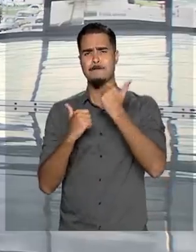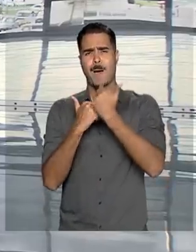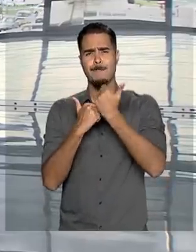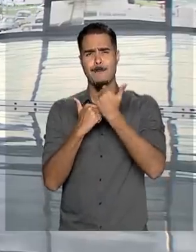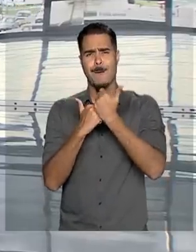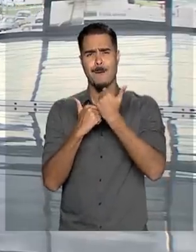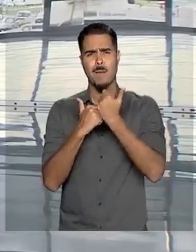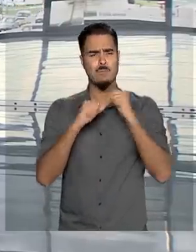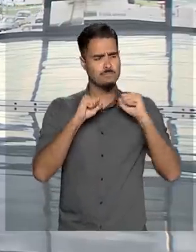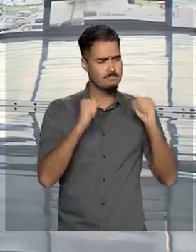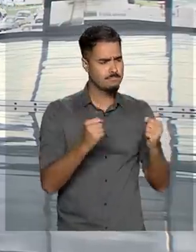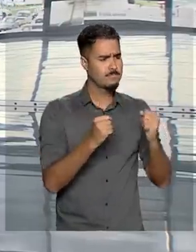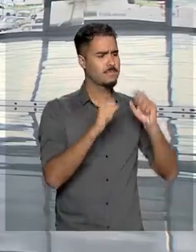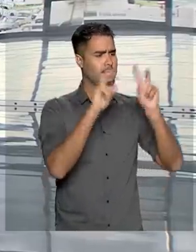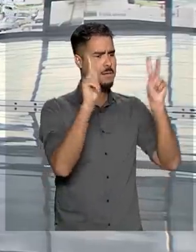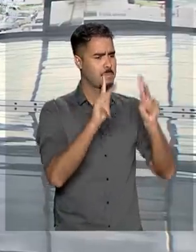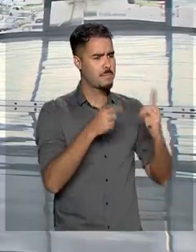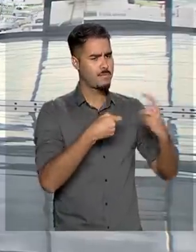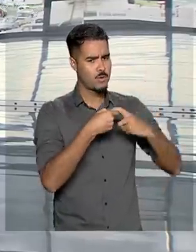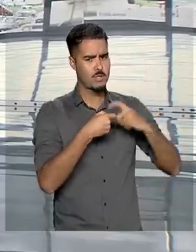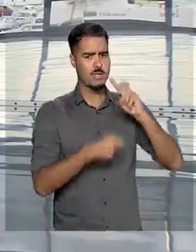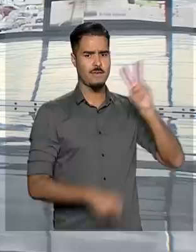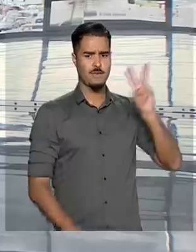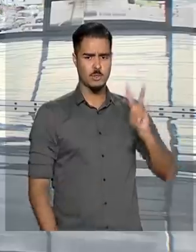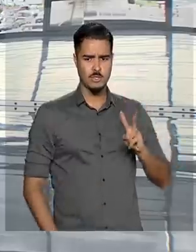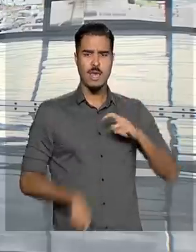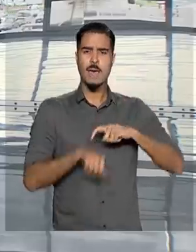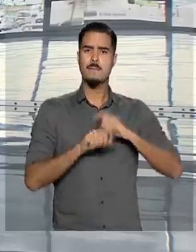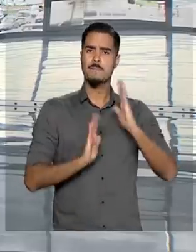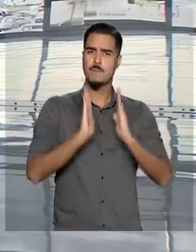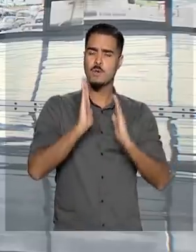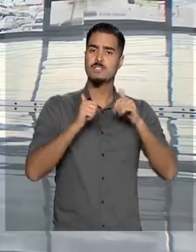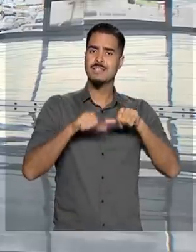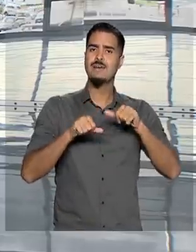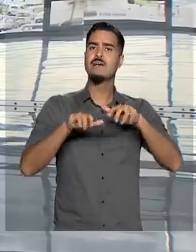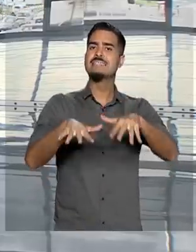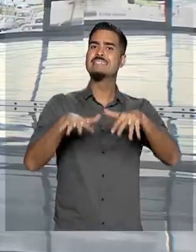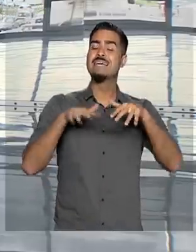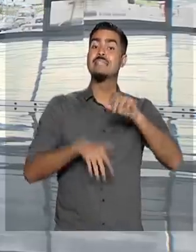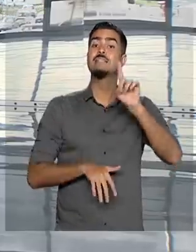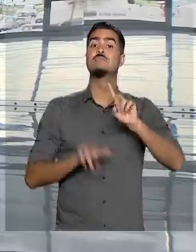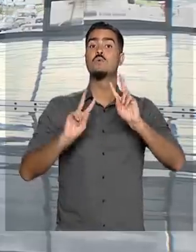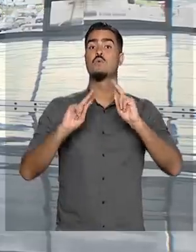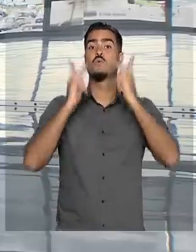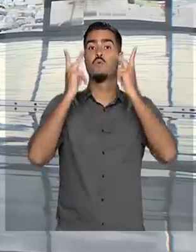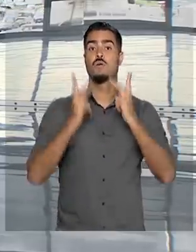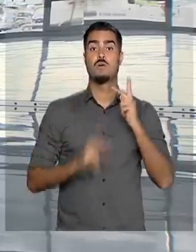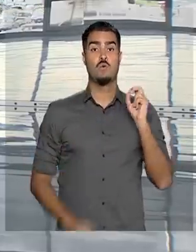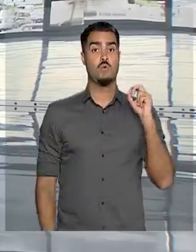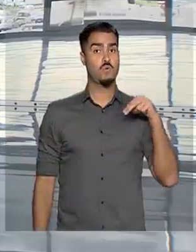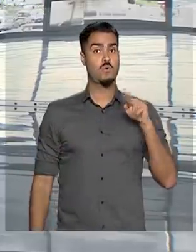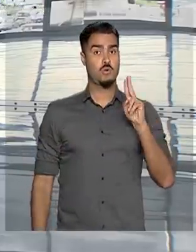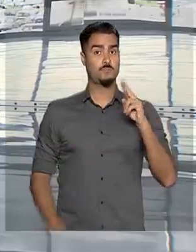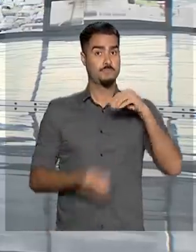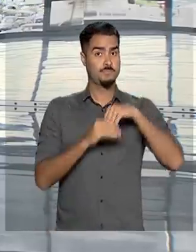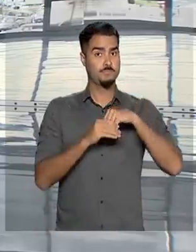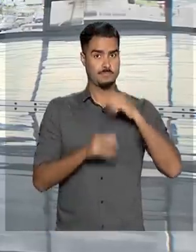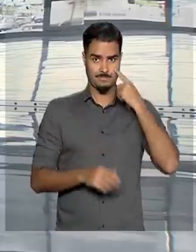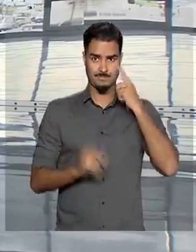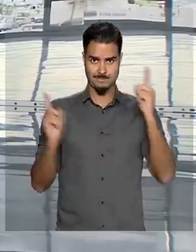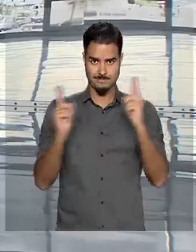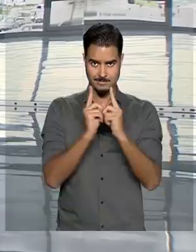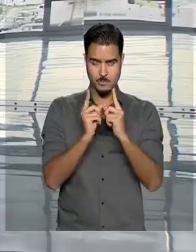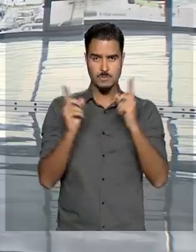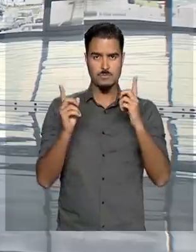para restabelecer a paz na Venezuela durante uma sessão de direitos humanos da Organização das Nações Unidas. Vamos ver